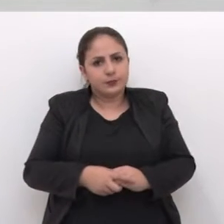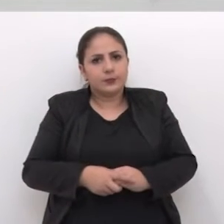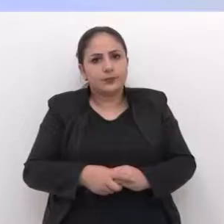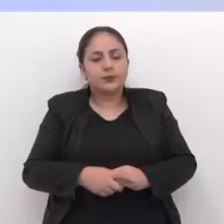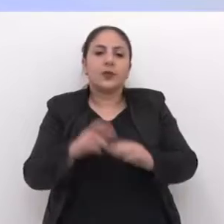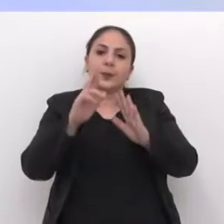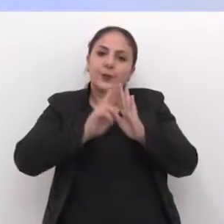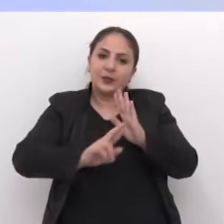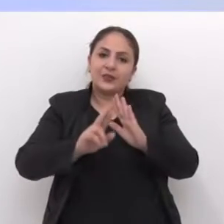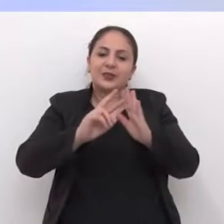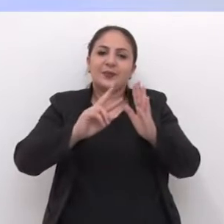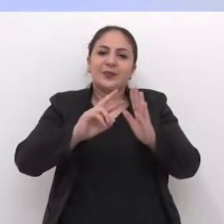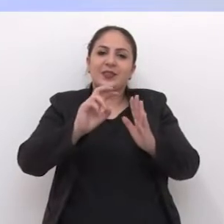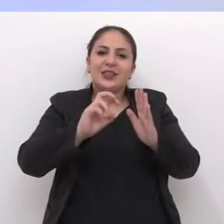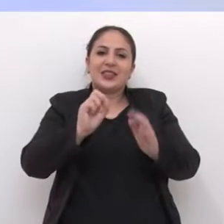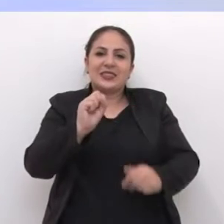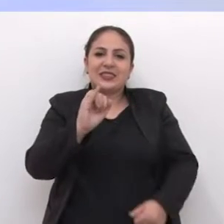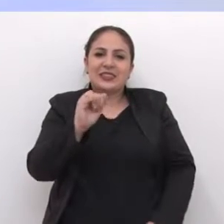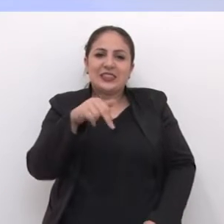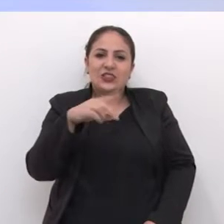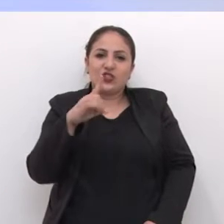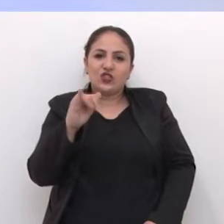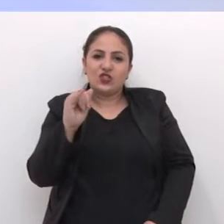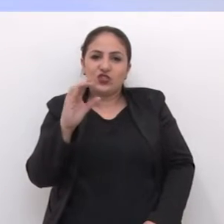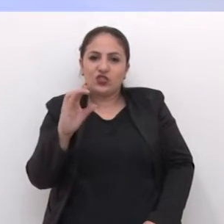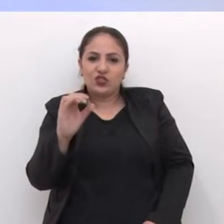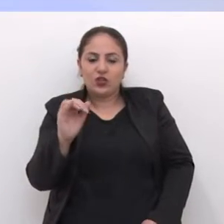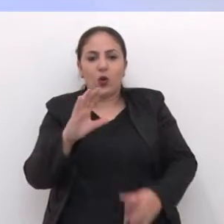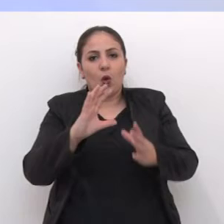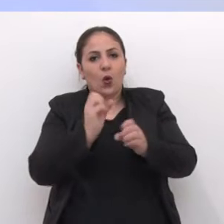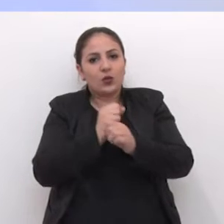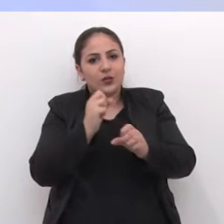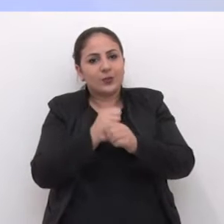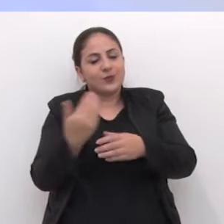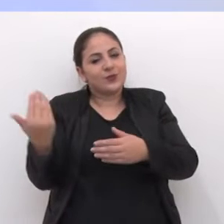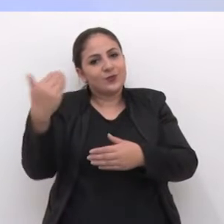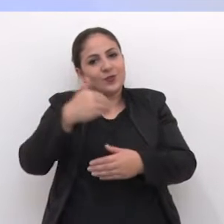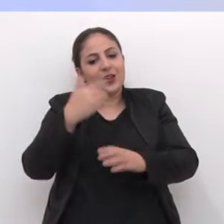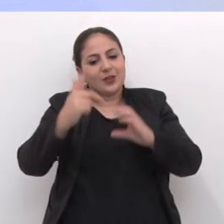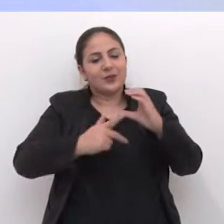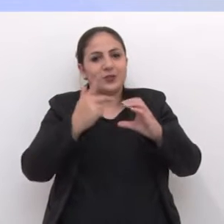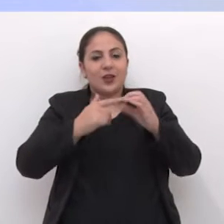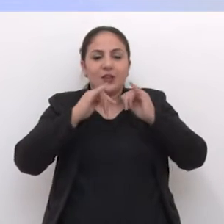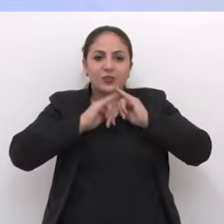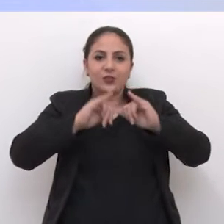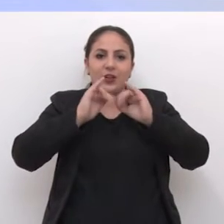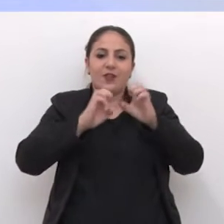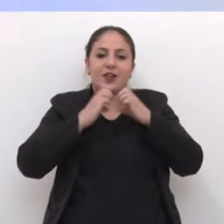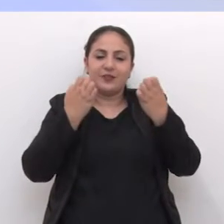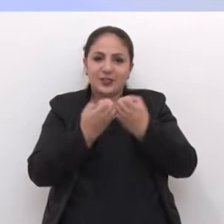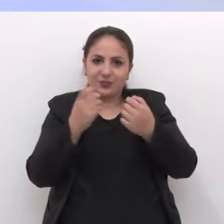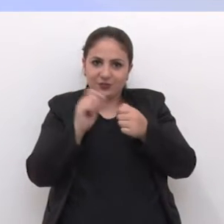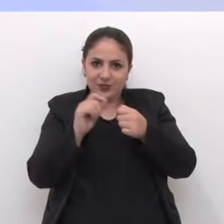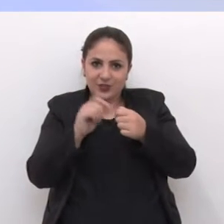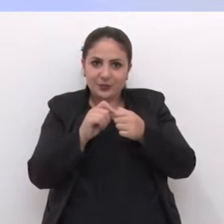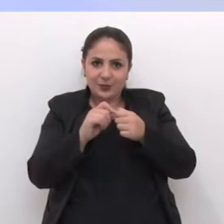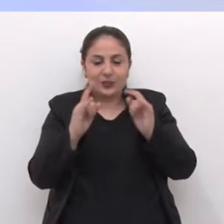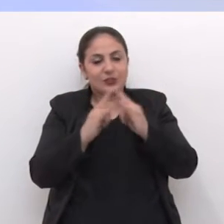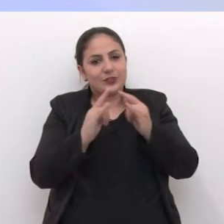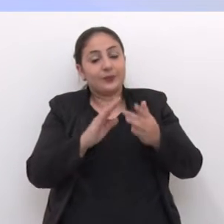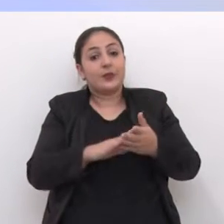de Passo Fundo. Representantes do Sindicontábil estiveram no Legislativo para divulgar um evento promovido